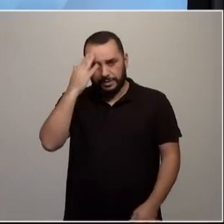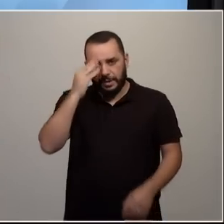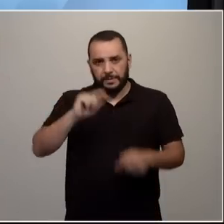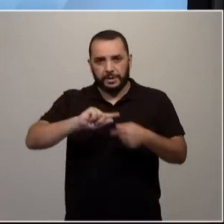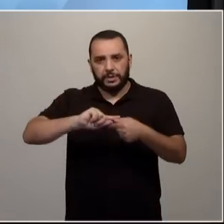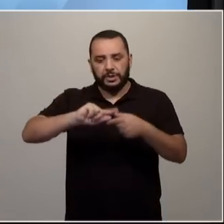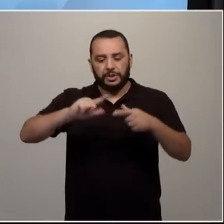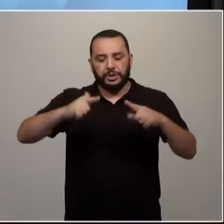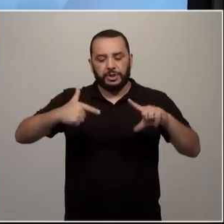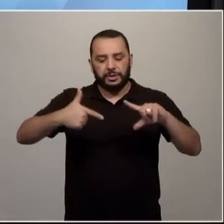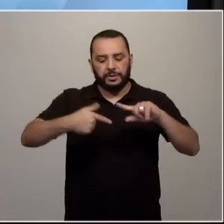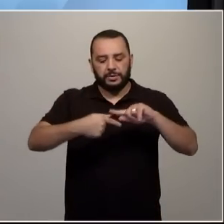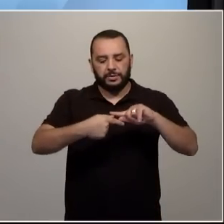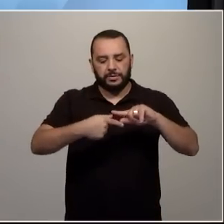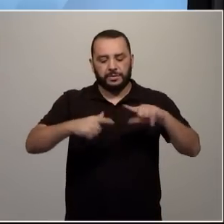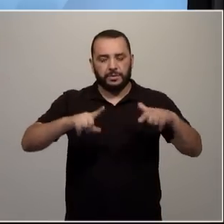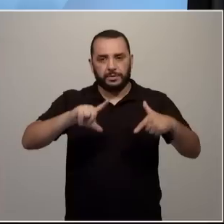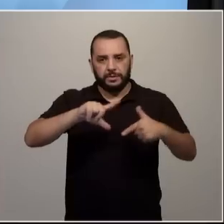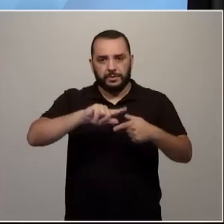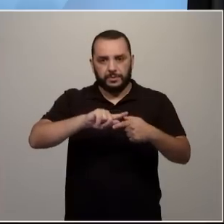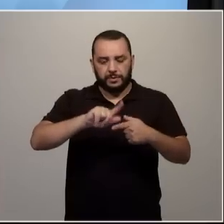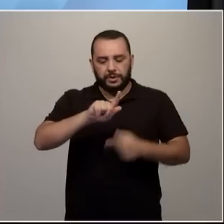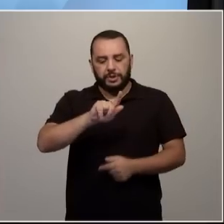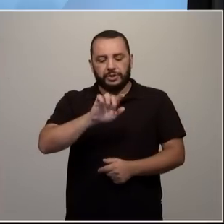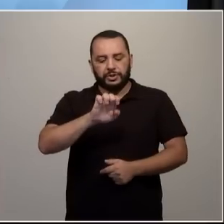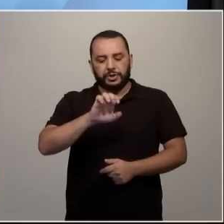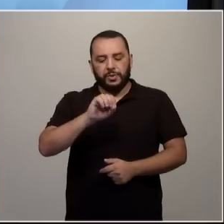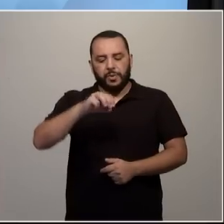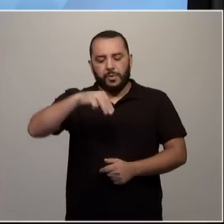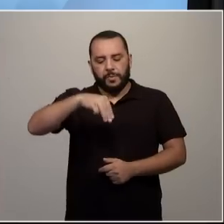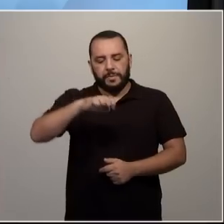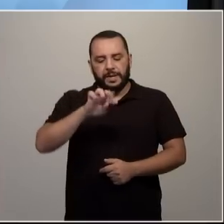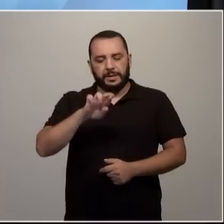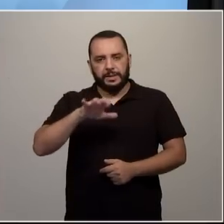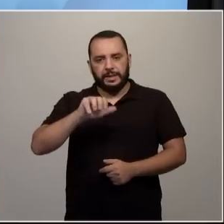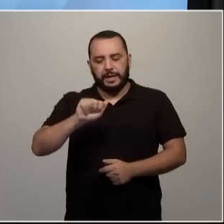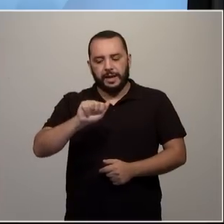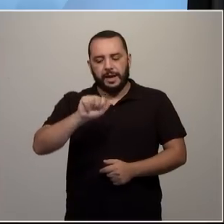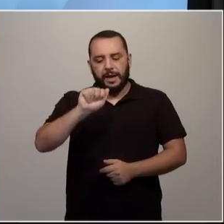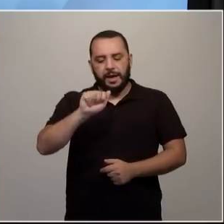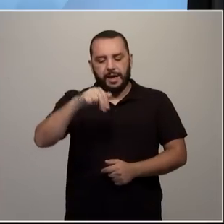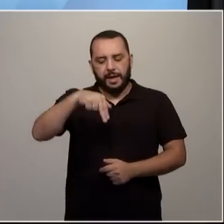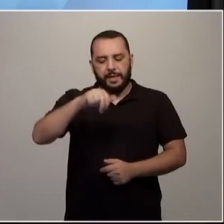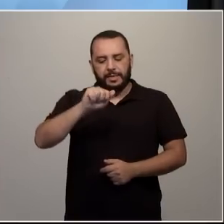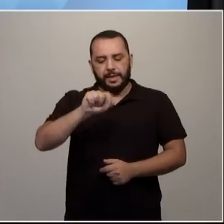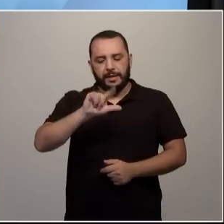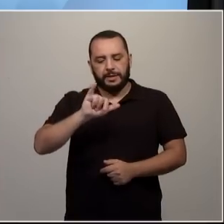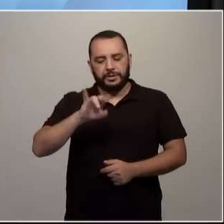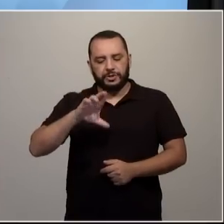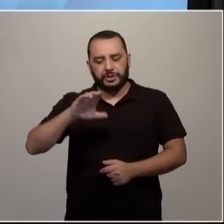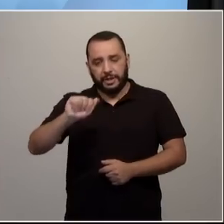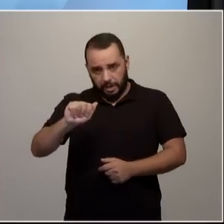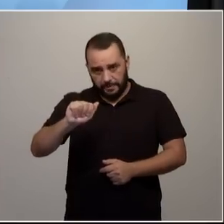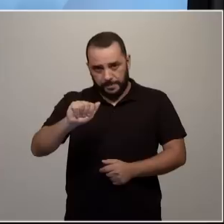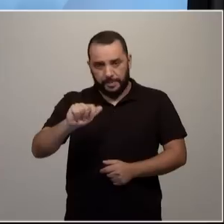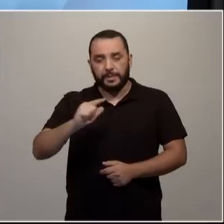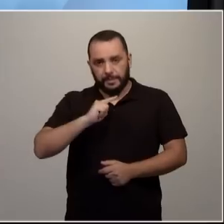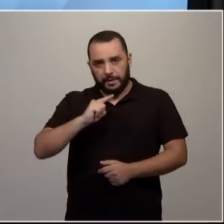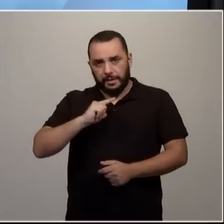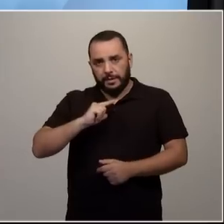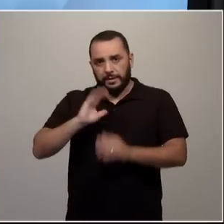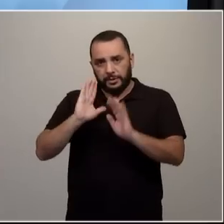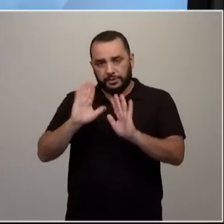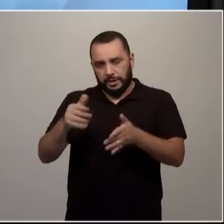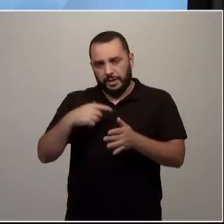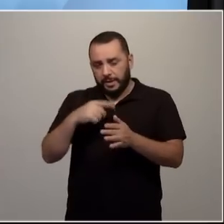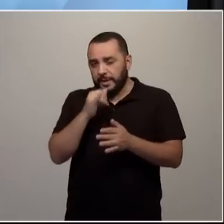analítica, uma mesma notação para dois objetos diferentes. Primeiro dá um exemplo no plano, depois